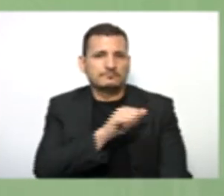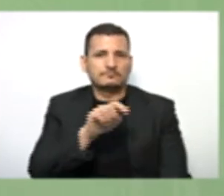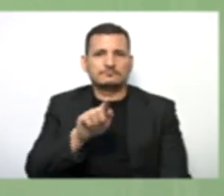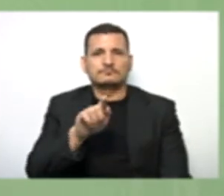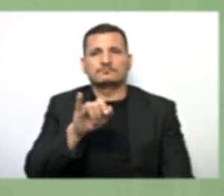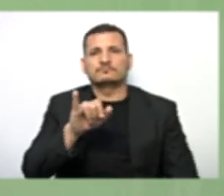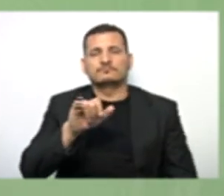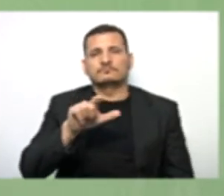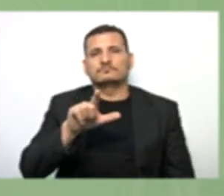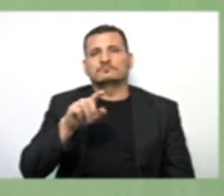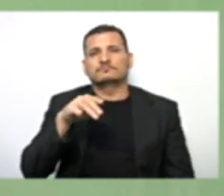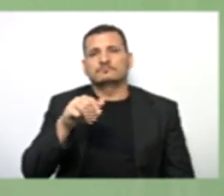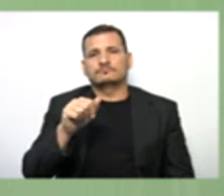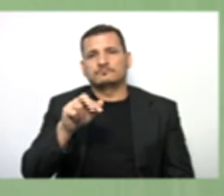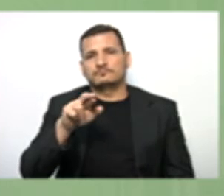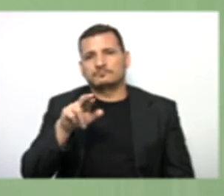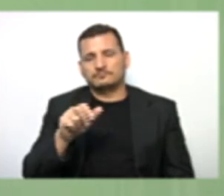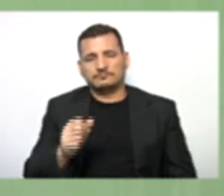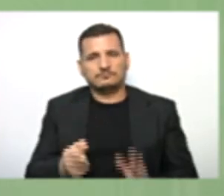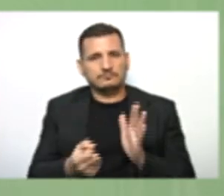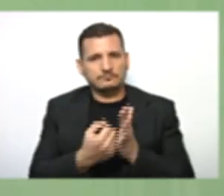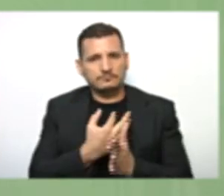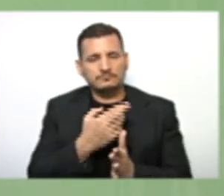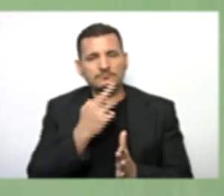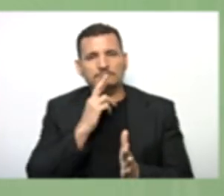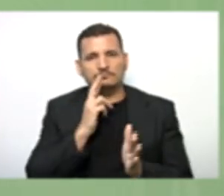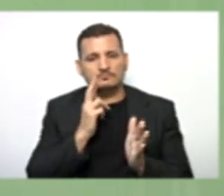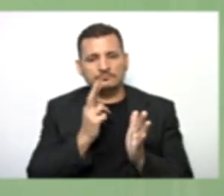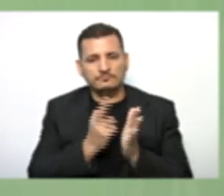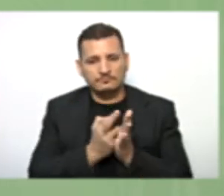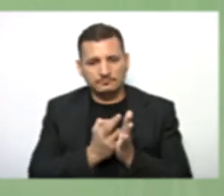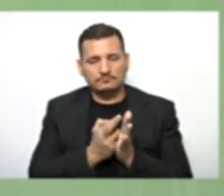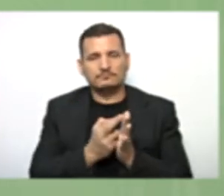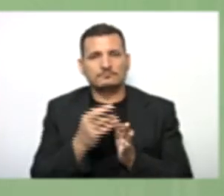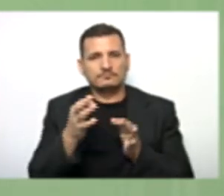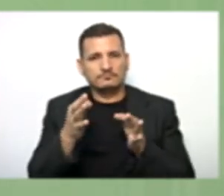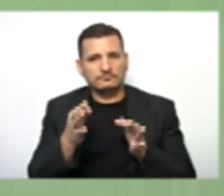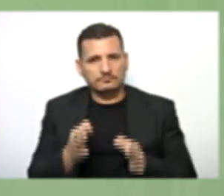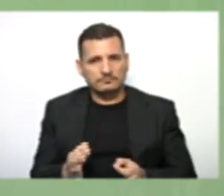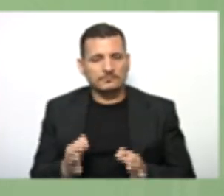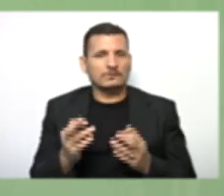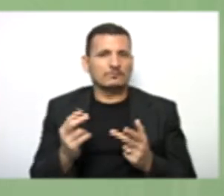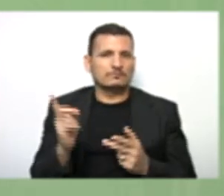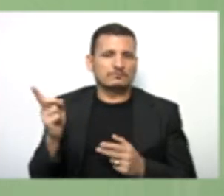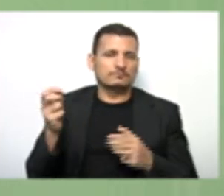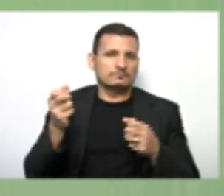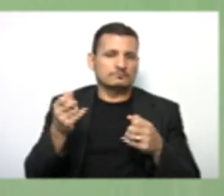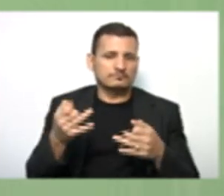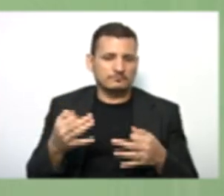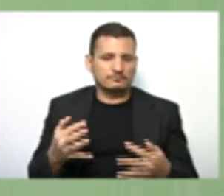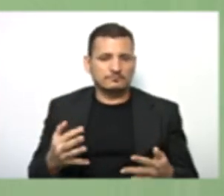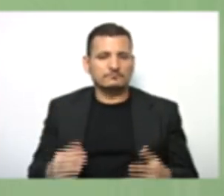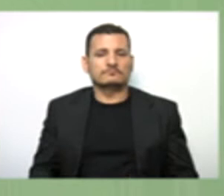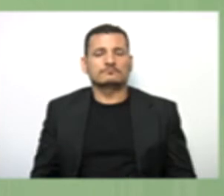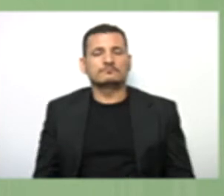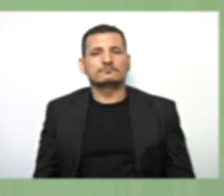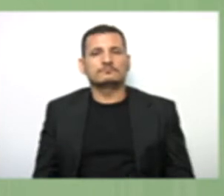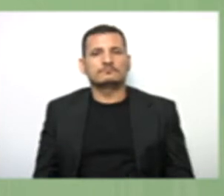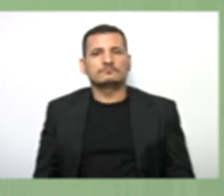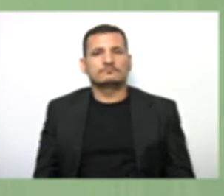lá do Espigão do Oeste, acabou de mandar a resposta correta, conforme o senhor explicou aí. Ótimo, perfeito então. Então,